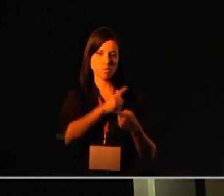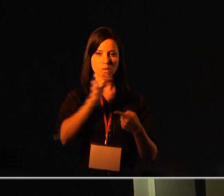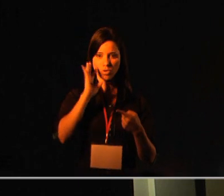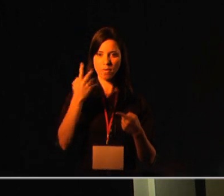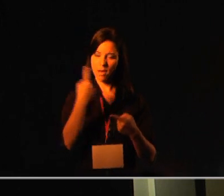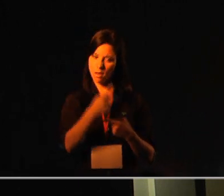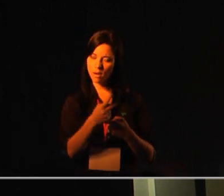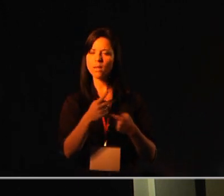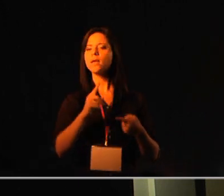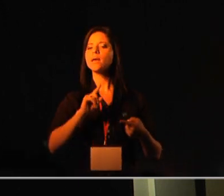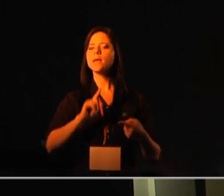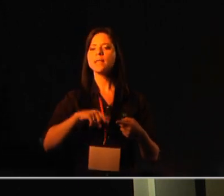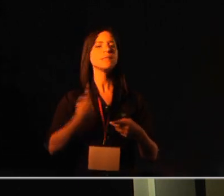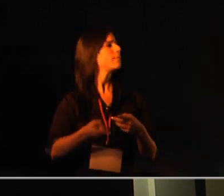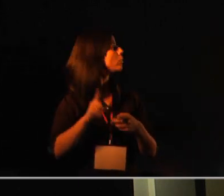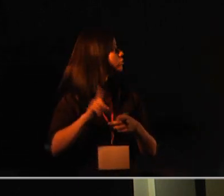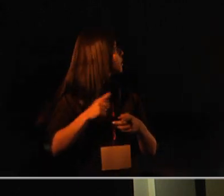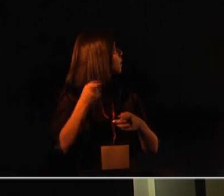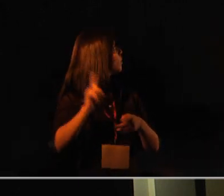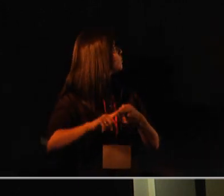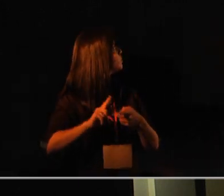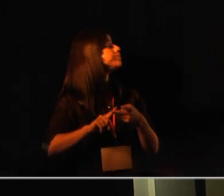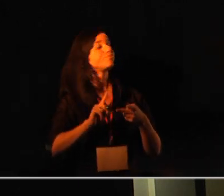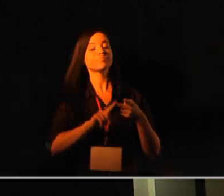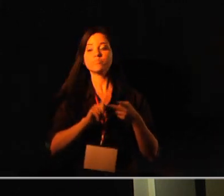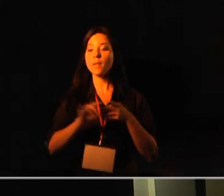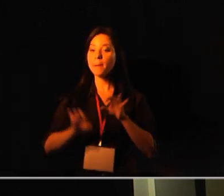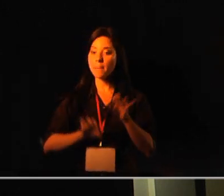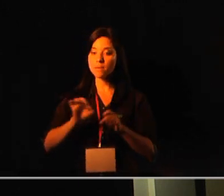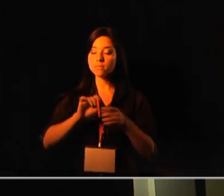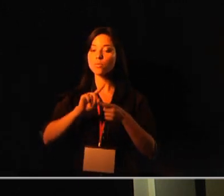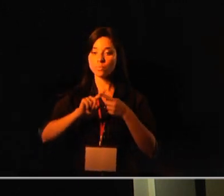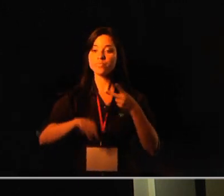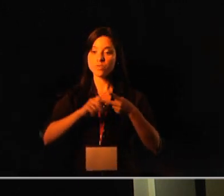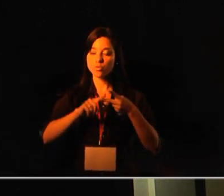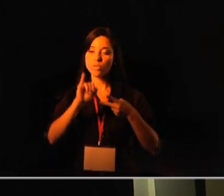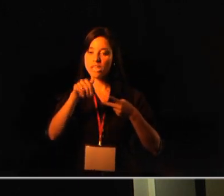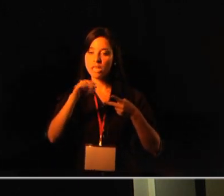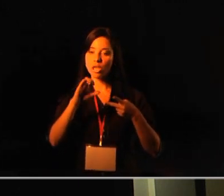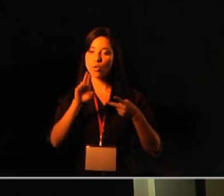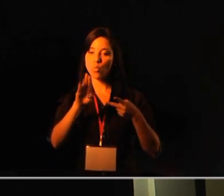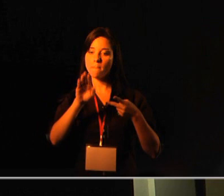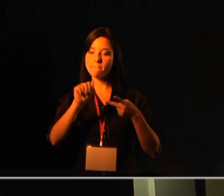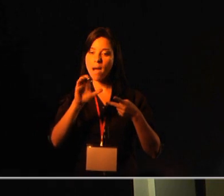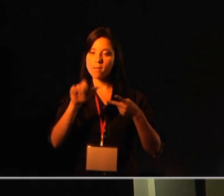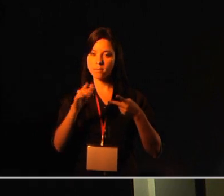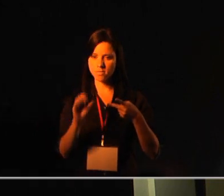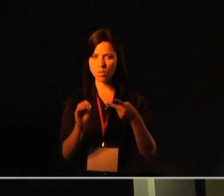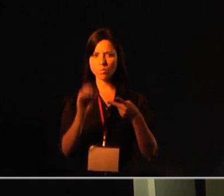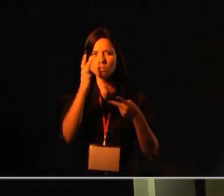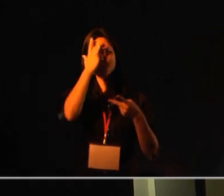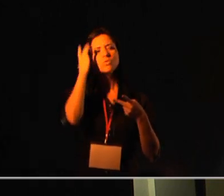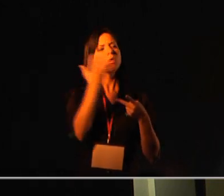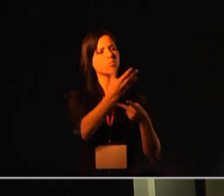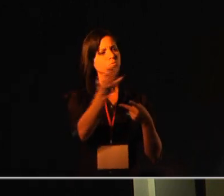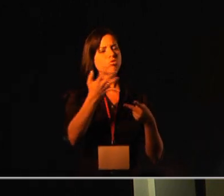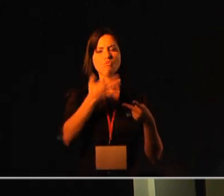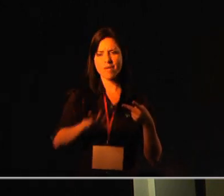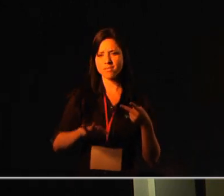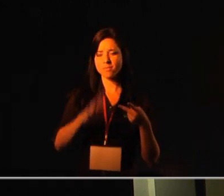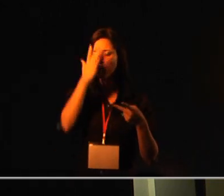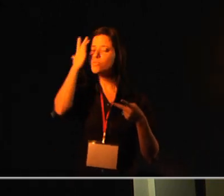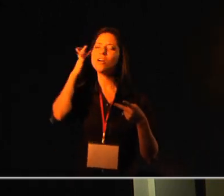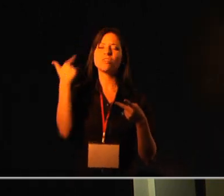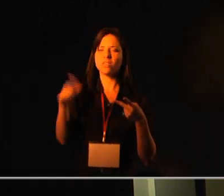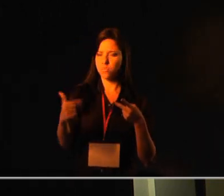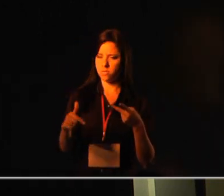Né? Depois dessa fase de preparação, vem a fase de incubação, que muita gente desconhece e até acha que não